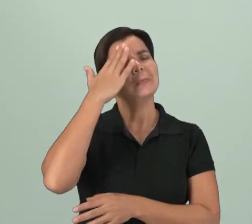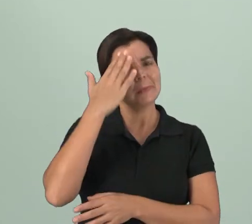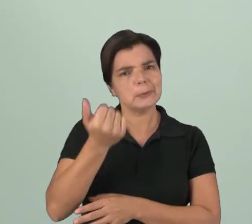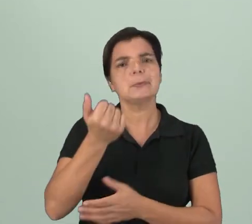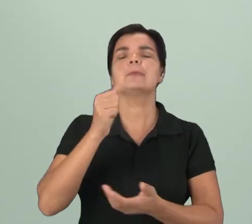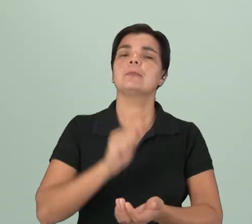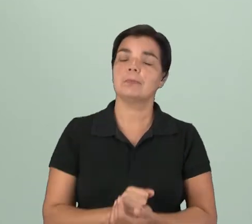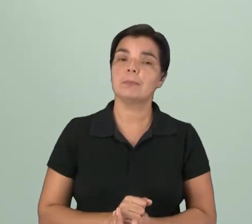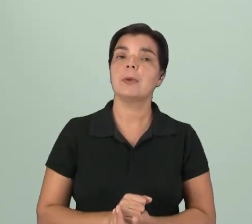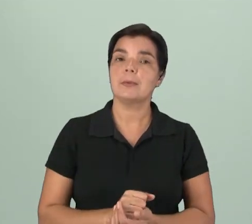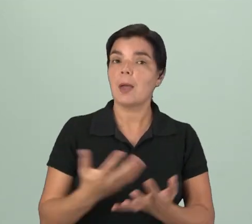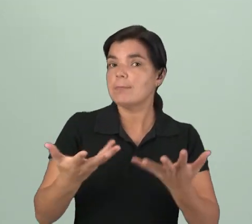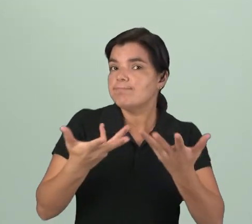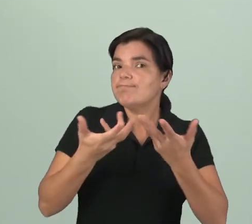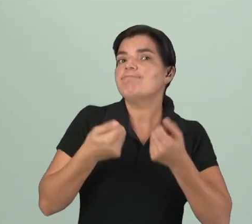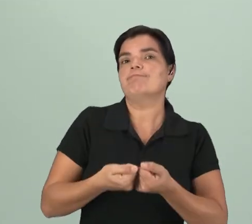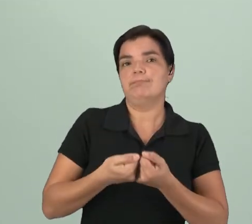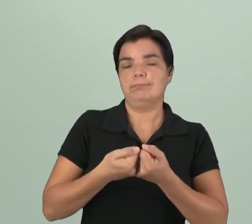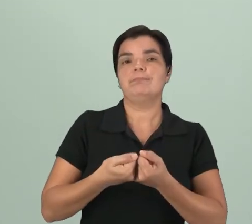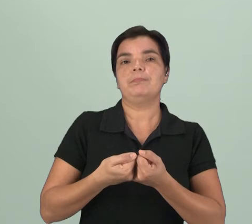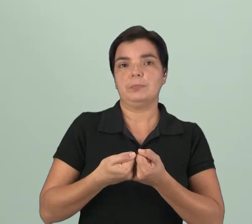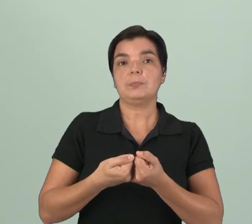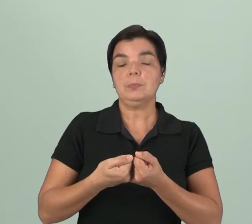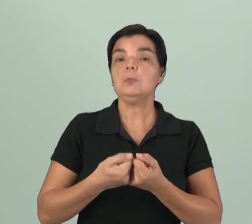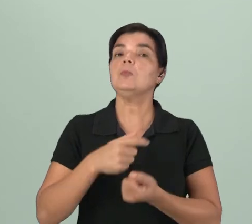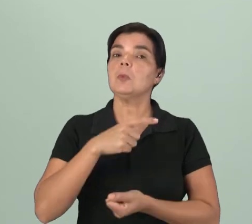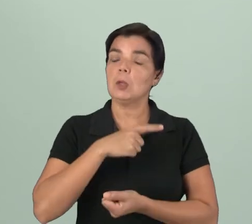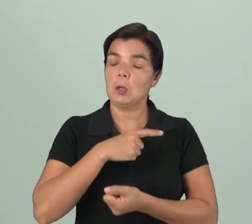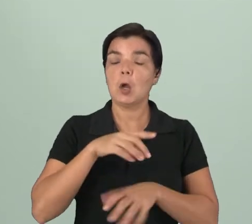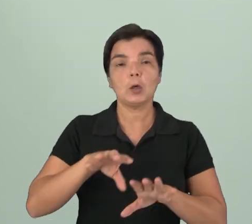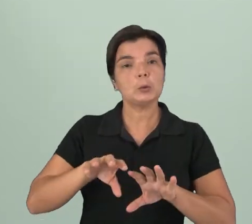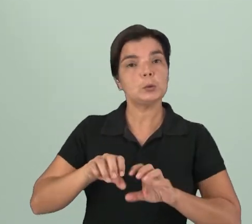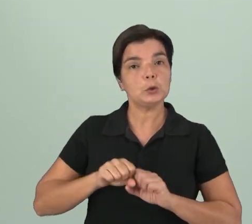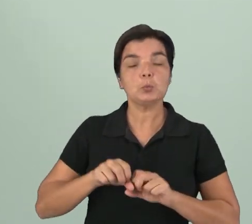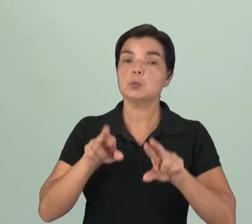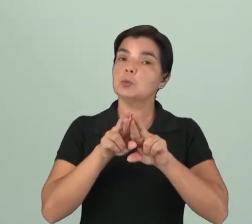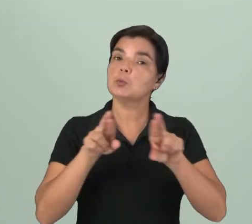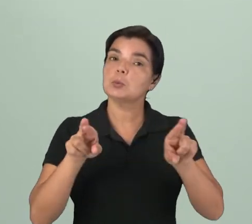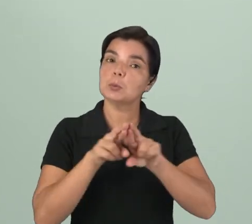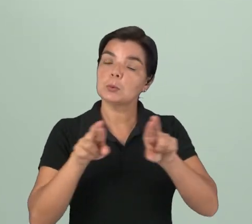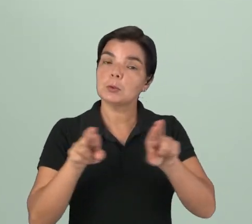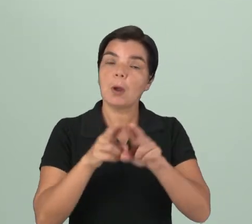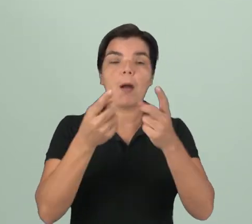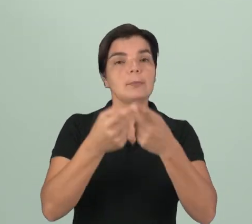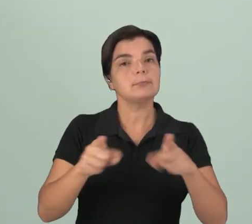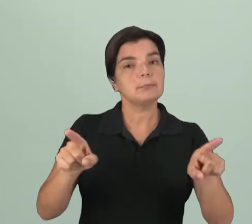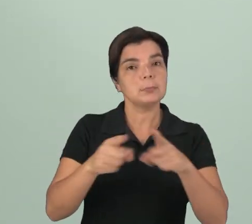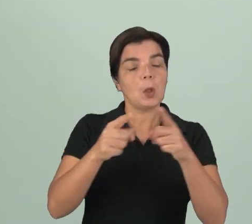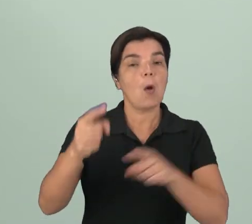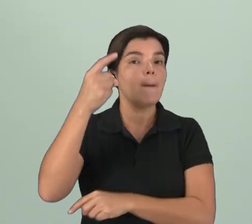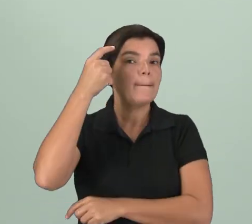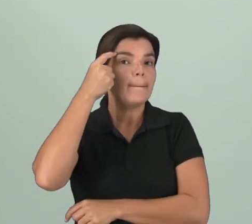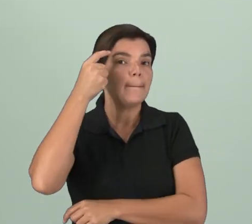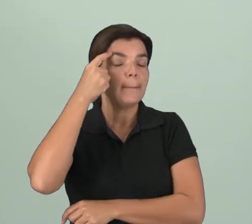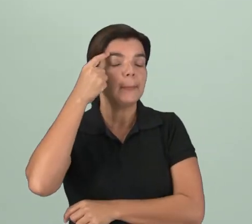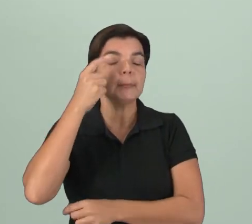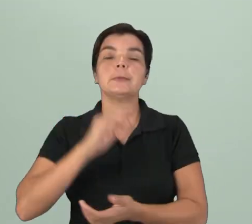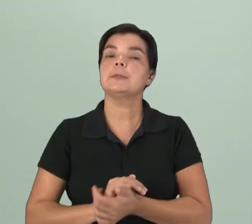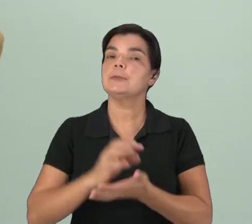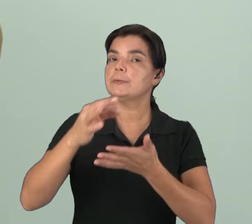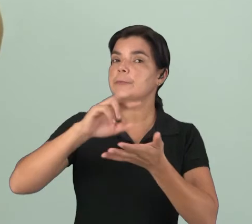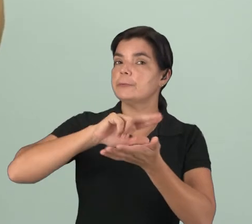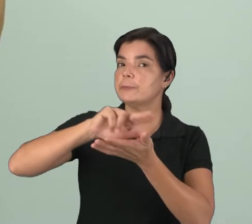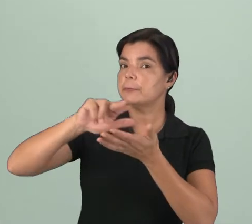ter essa base, né? Vai ter adquirido já um ritmo, a melodia, o pensamento e tudo